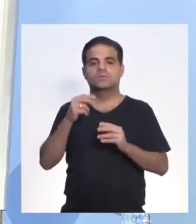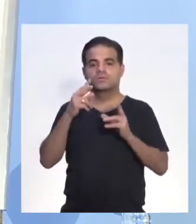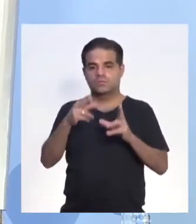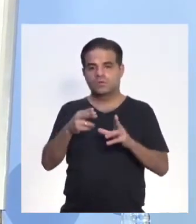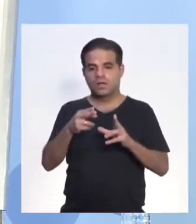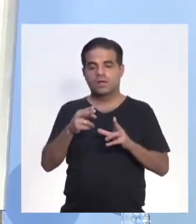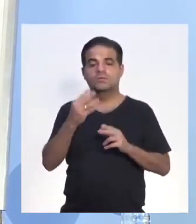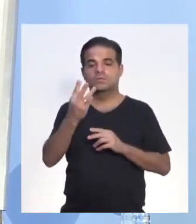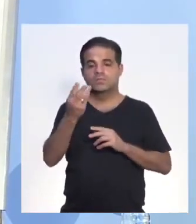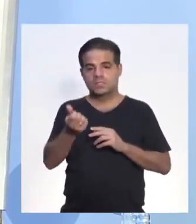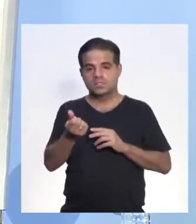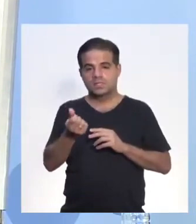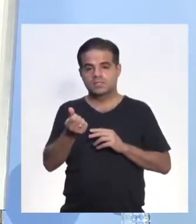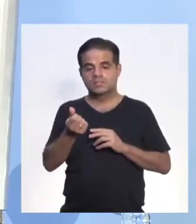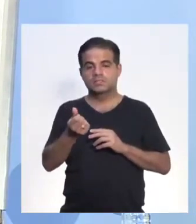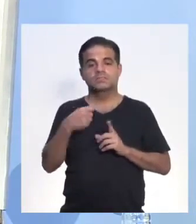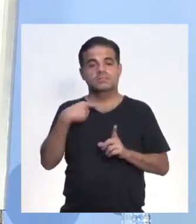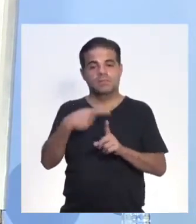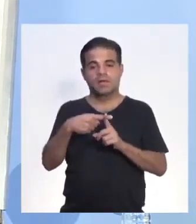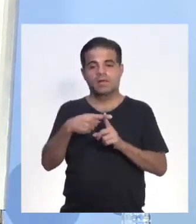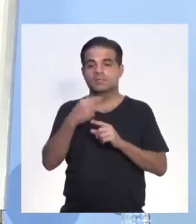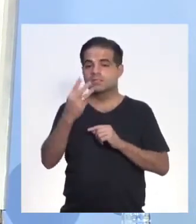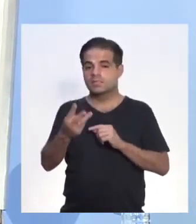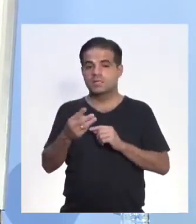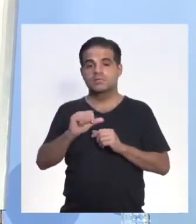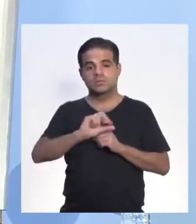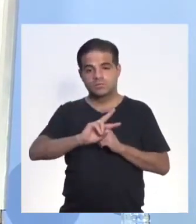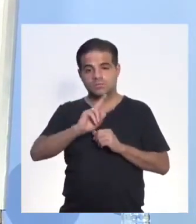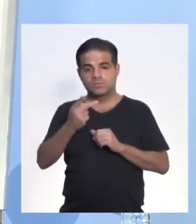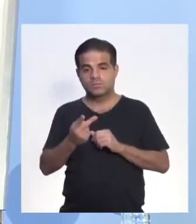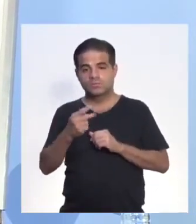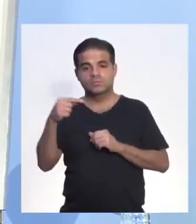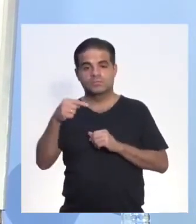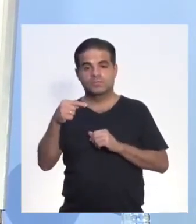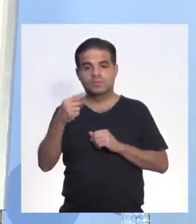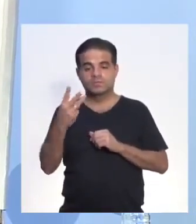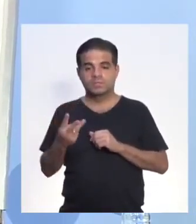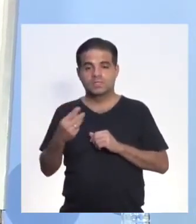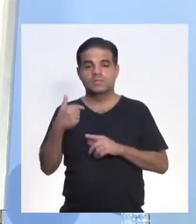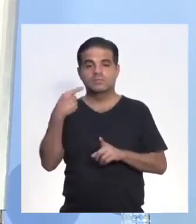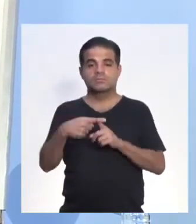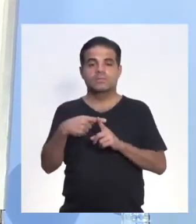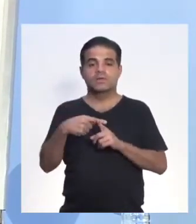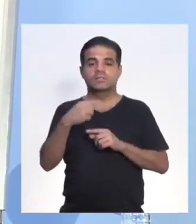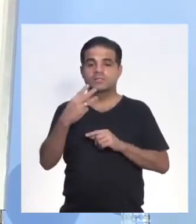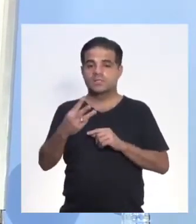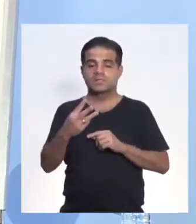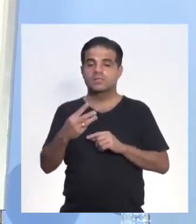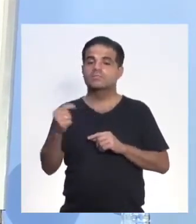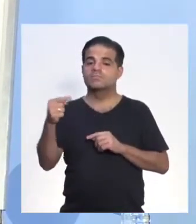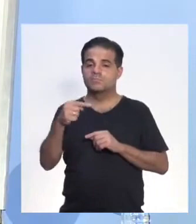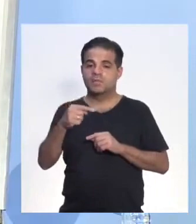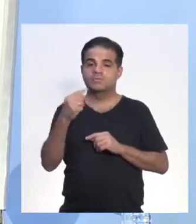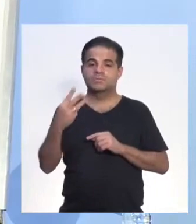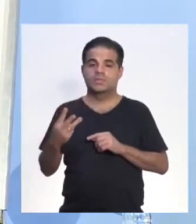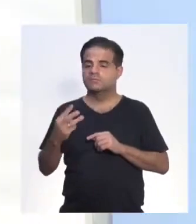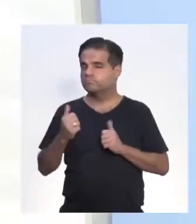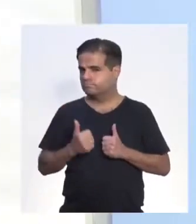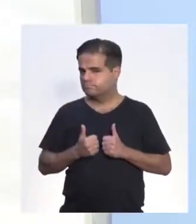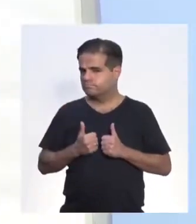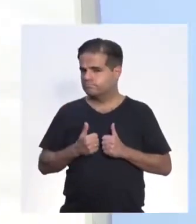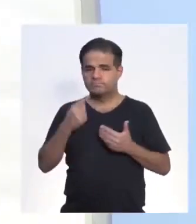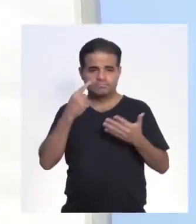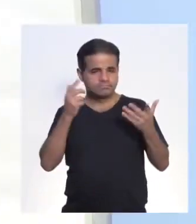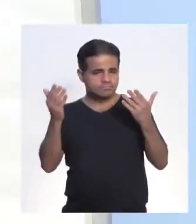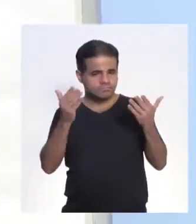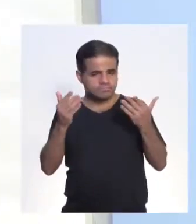igual, 36, mais 3 muda para menos 3 e mais 3 muda para menos 3. Tudo bem? Confere